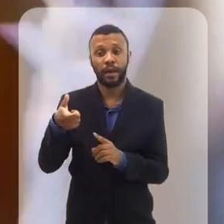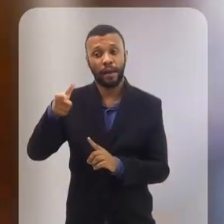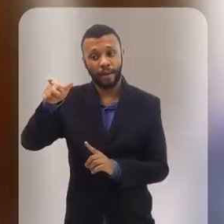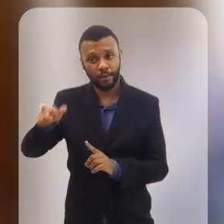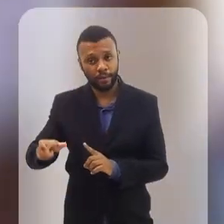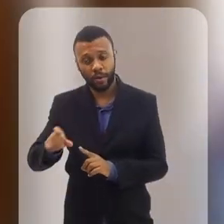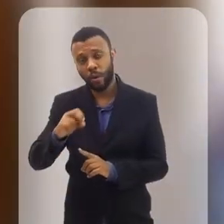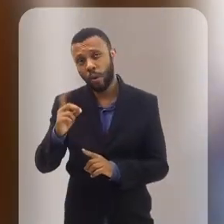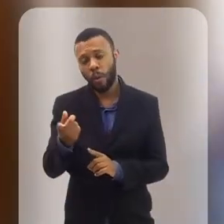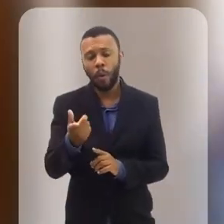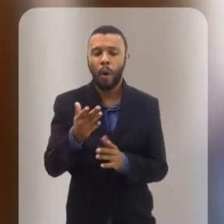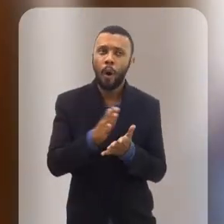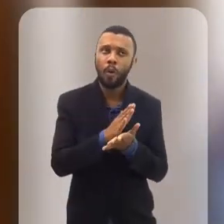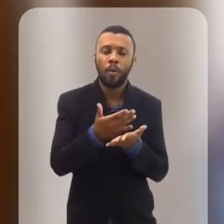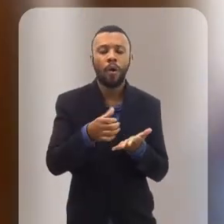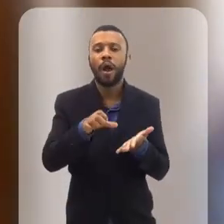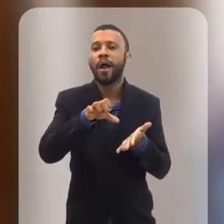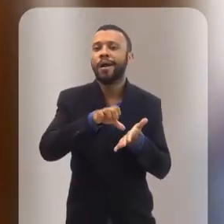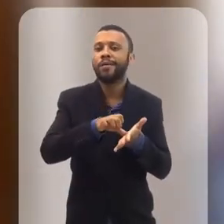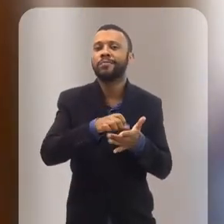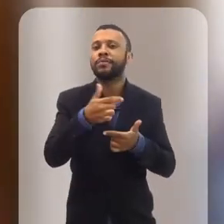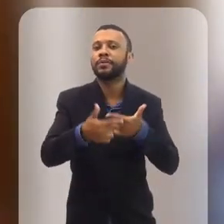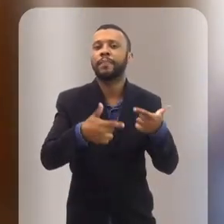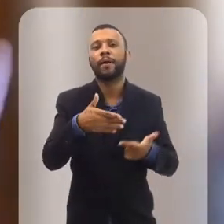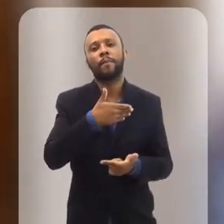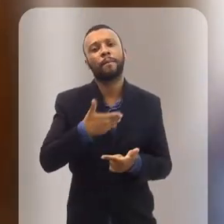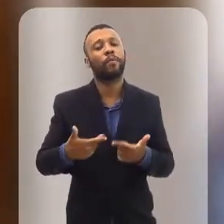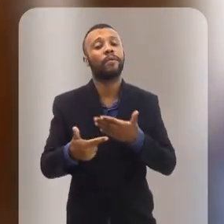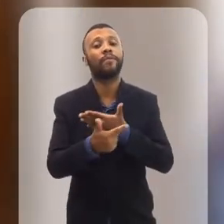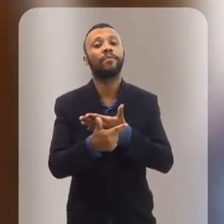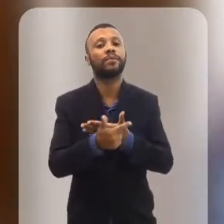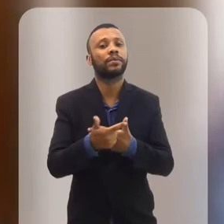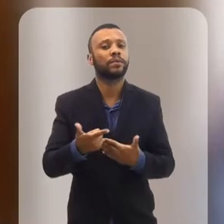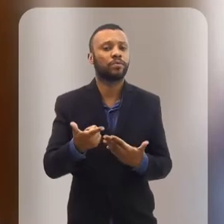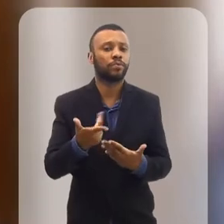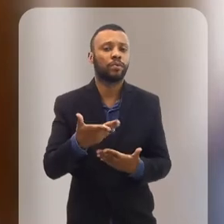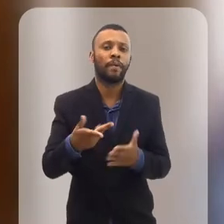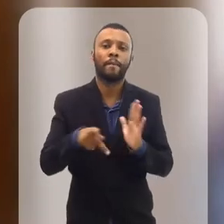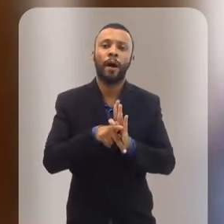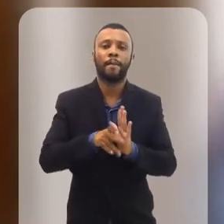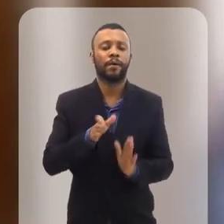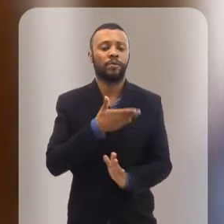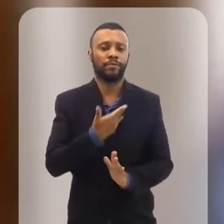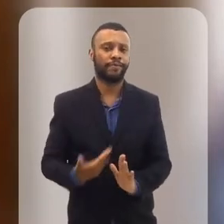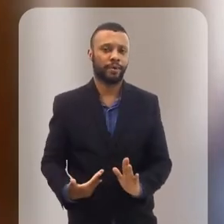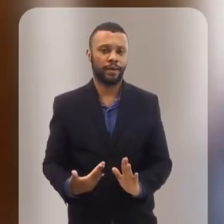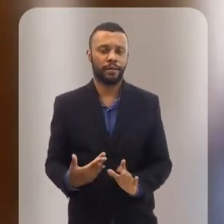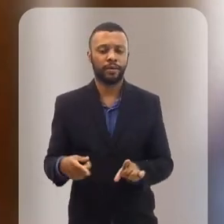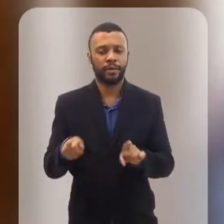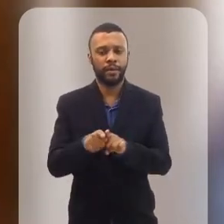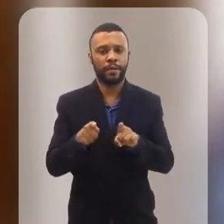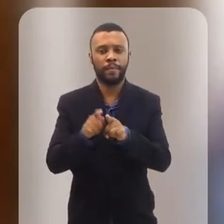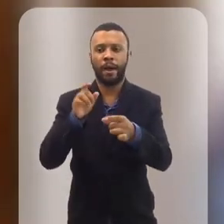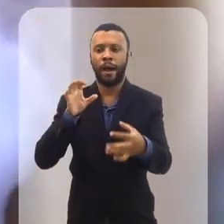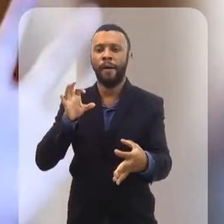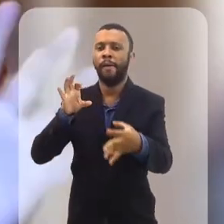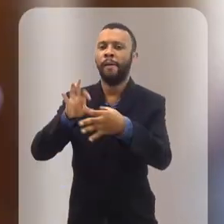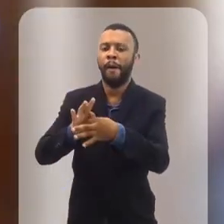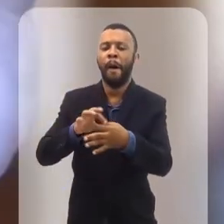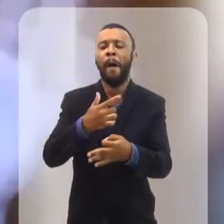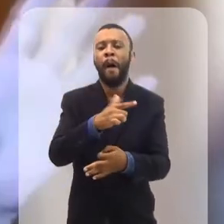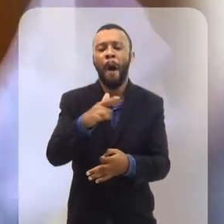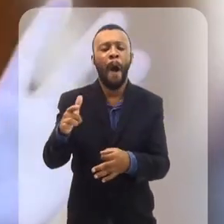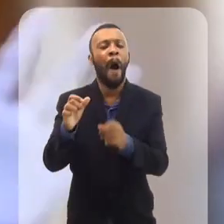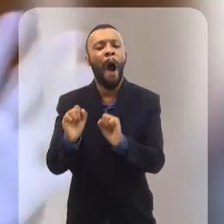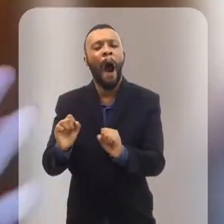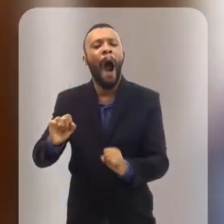entre o cidadão e algum tipo de exercício público, né, de função do governo. Mas também outras aplicações